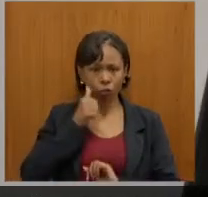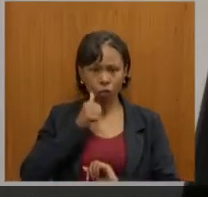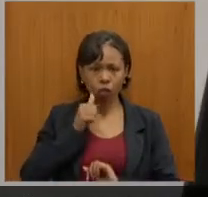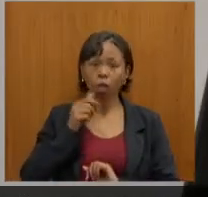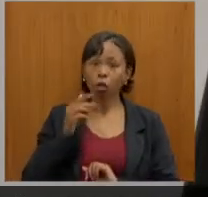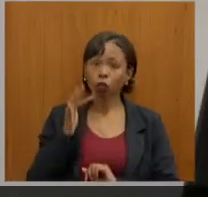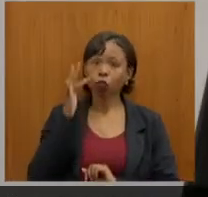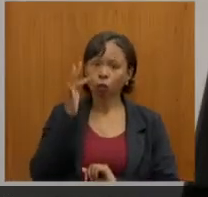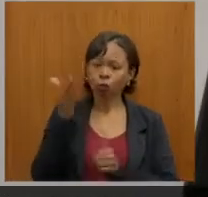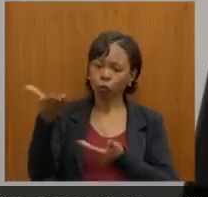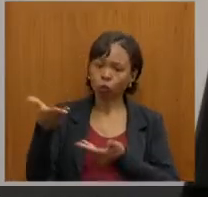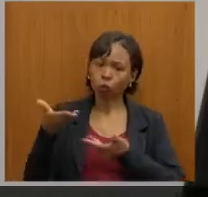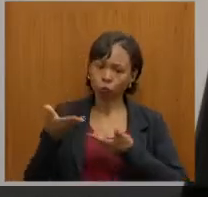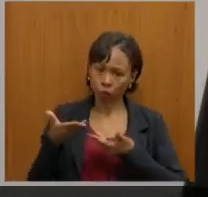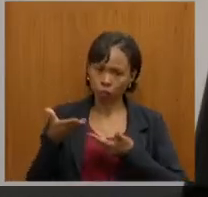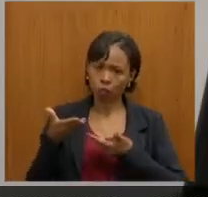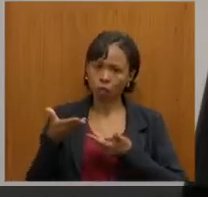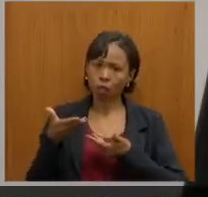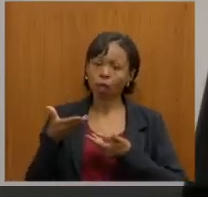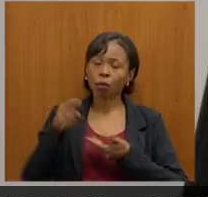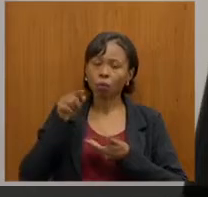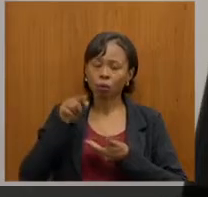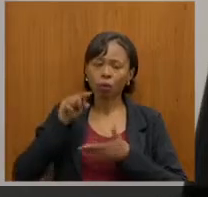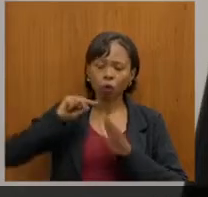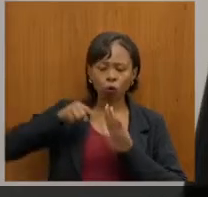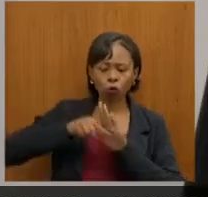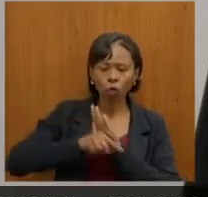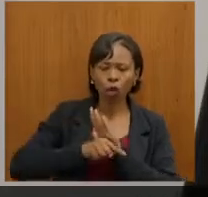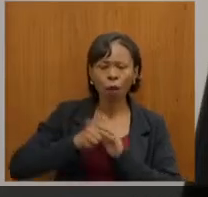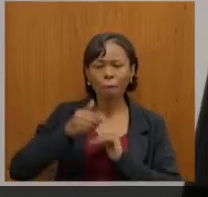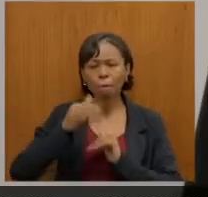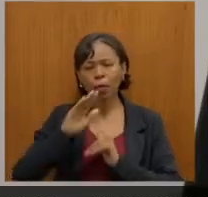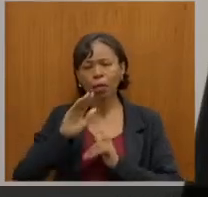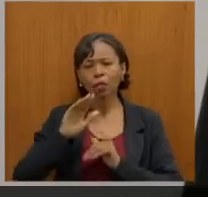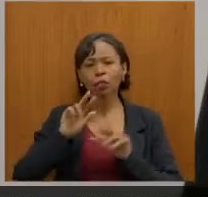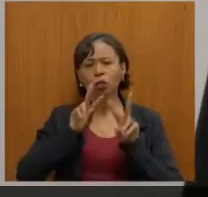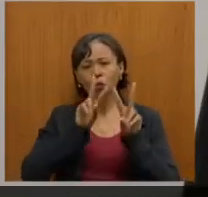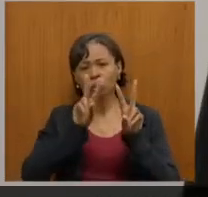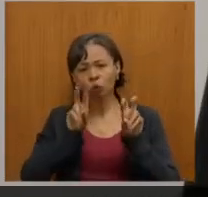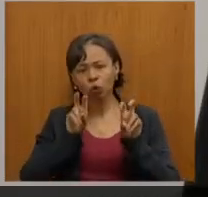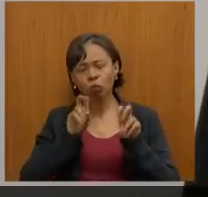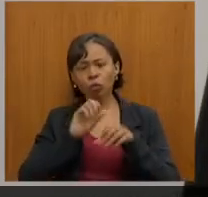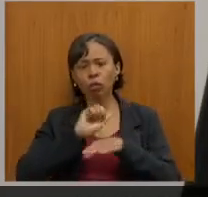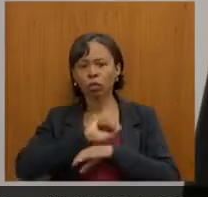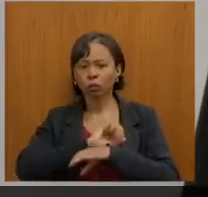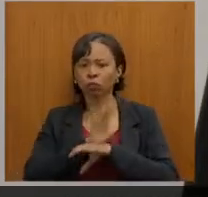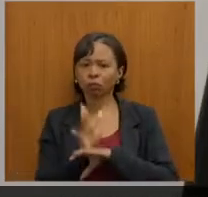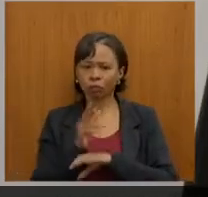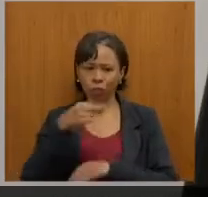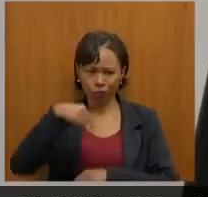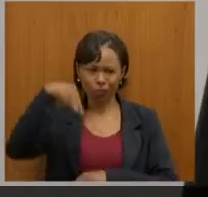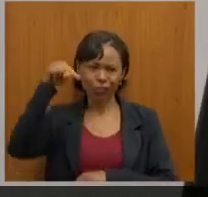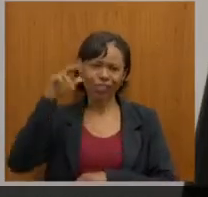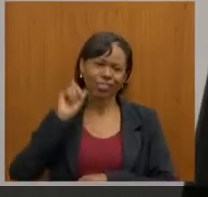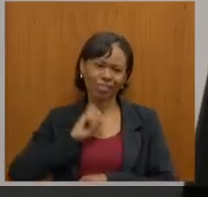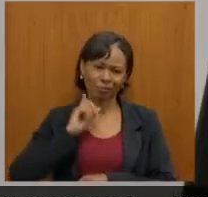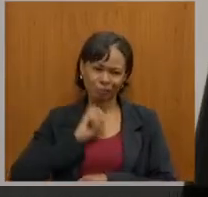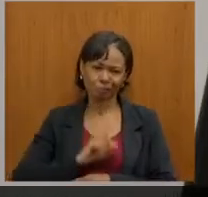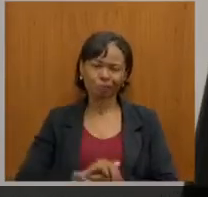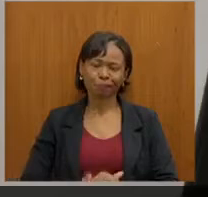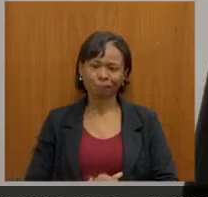convidar para que a gente possa aí aprofundar um pouco olhar sobre a região do norte de Minas Gerais tá então